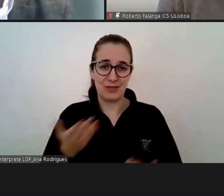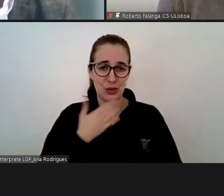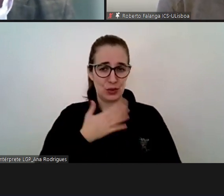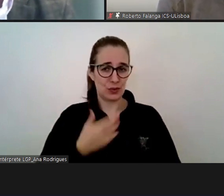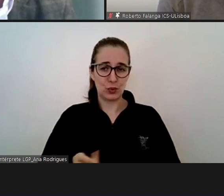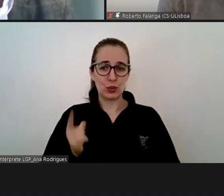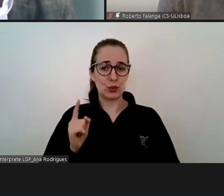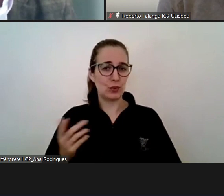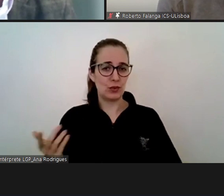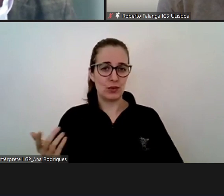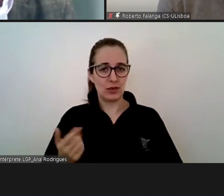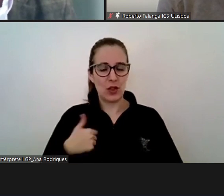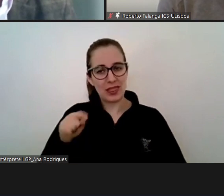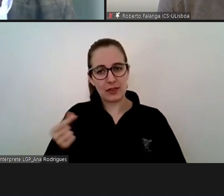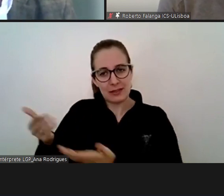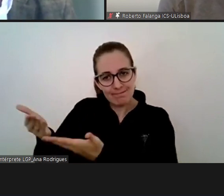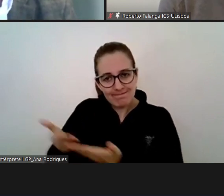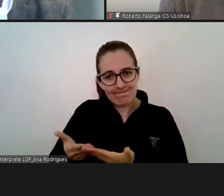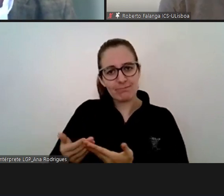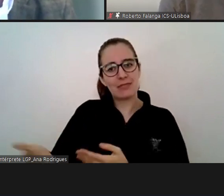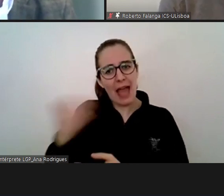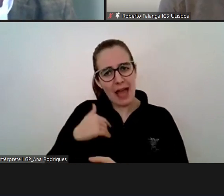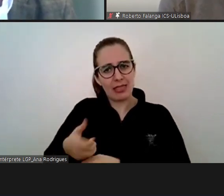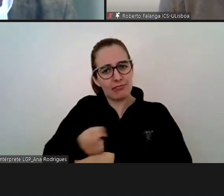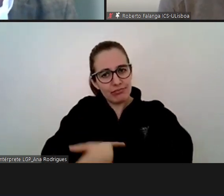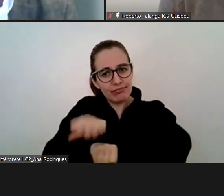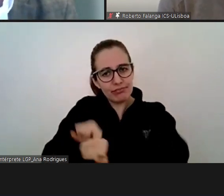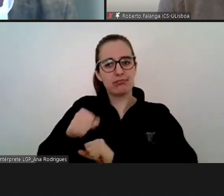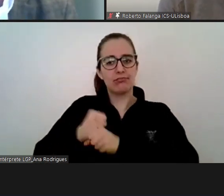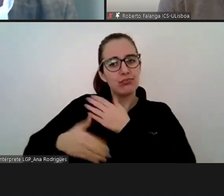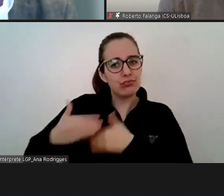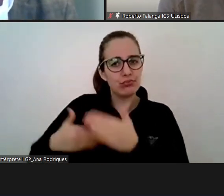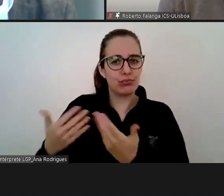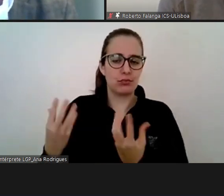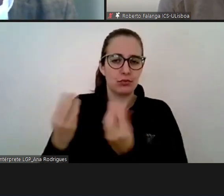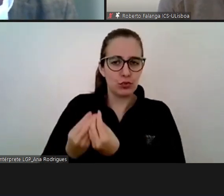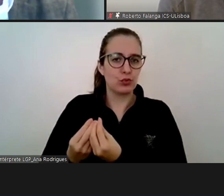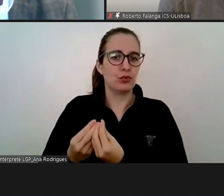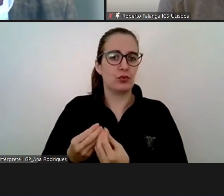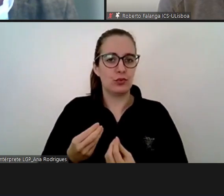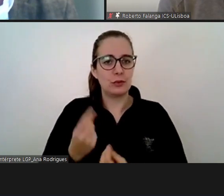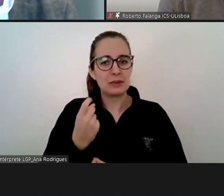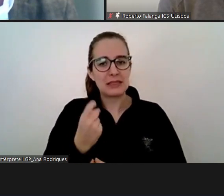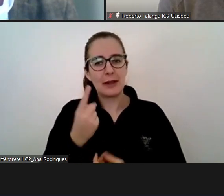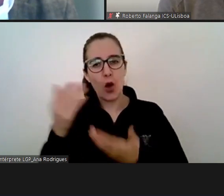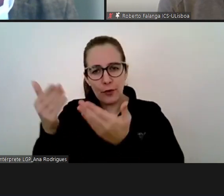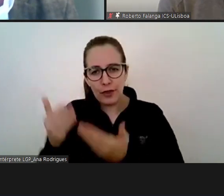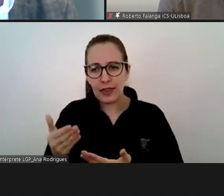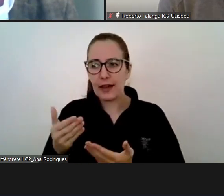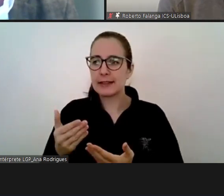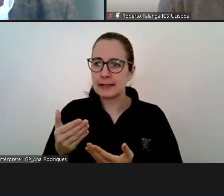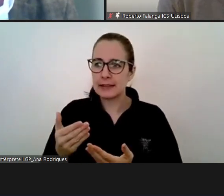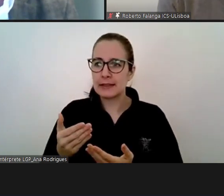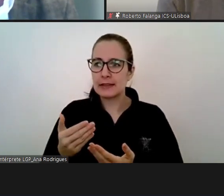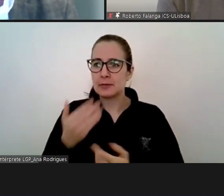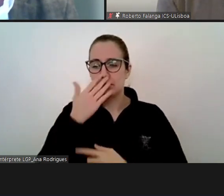e o convite tem que ser a co-criar, tem que ser um convite temos um